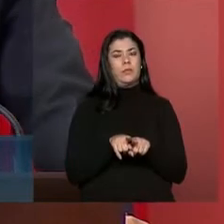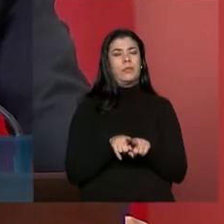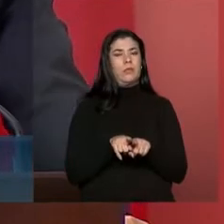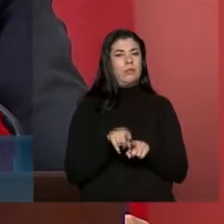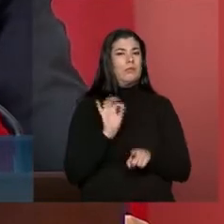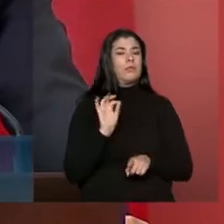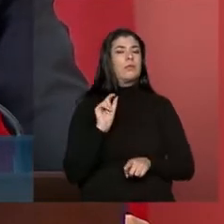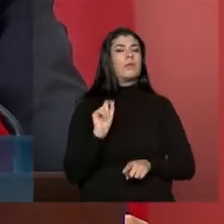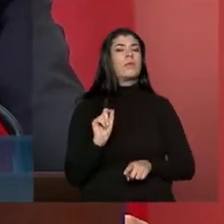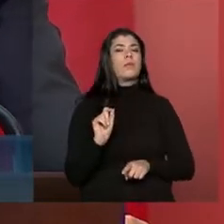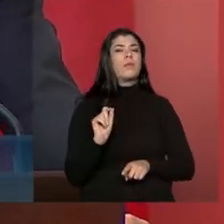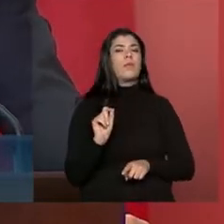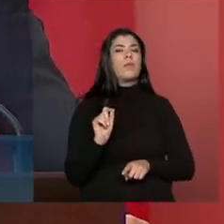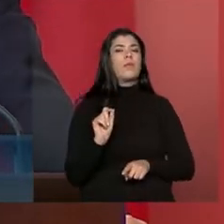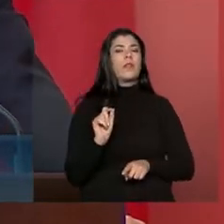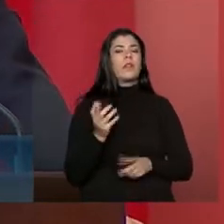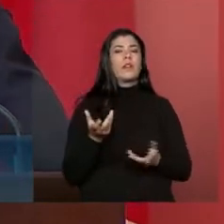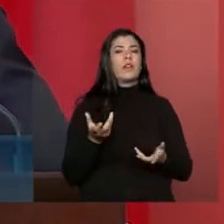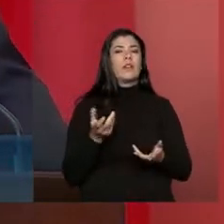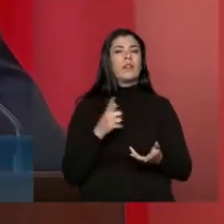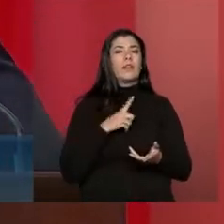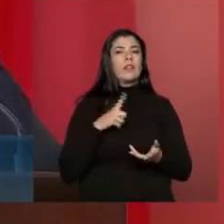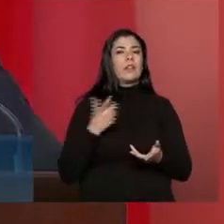importante para